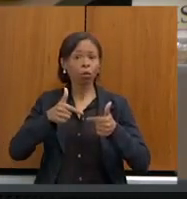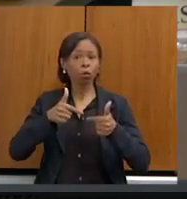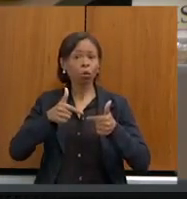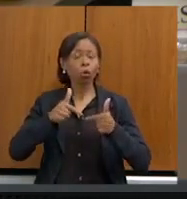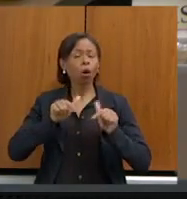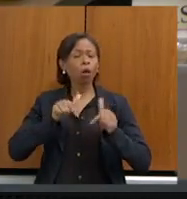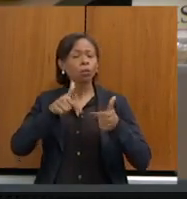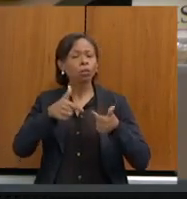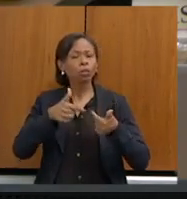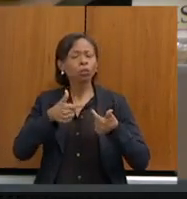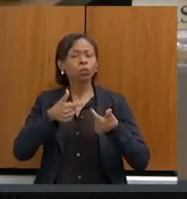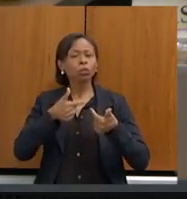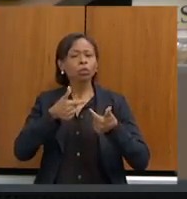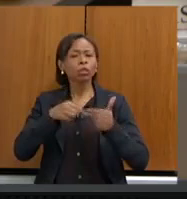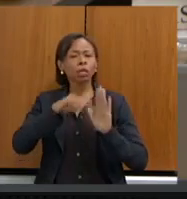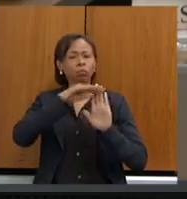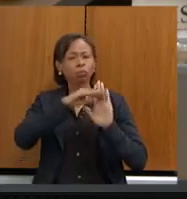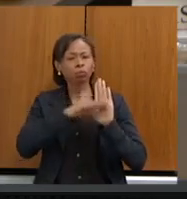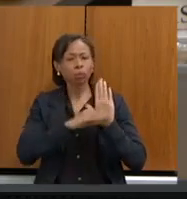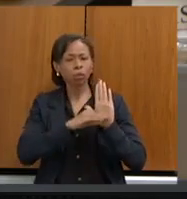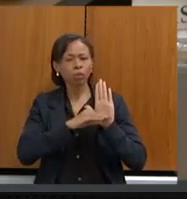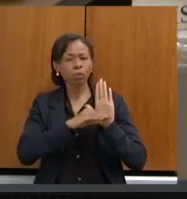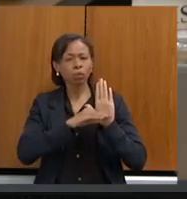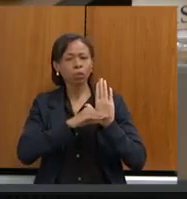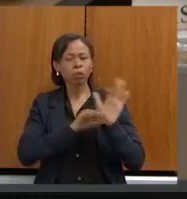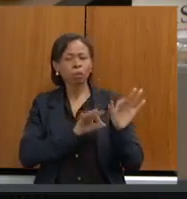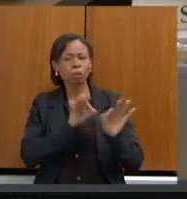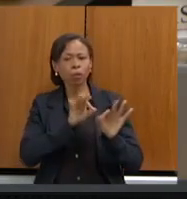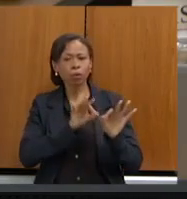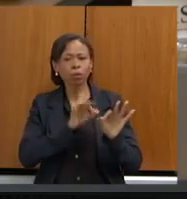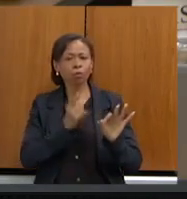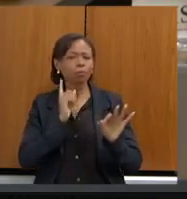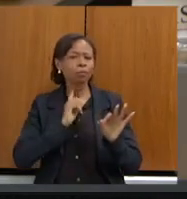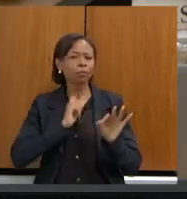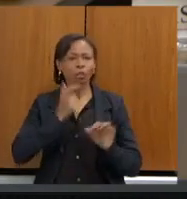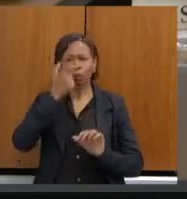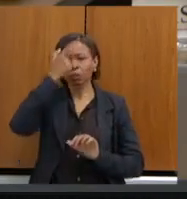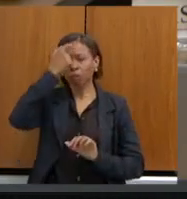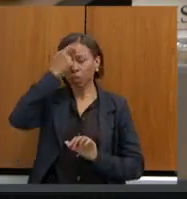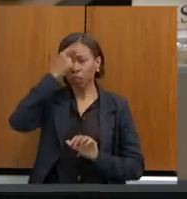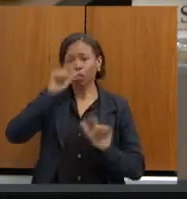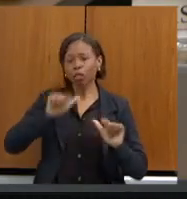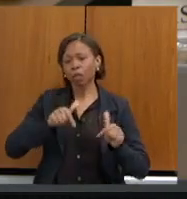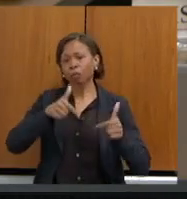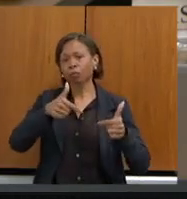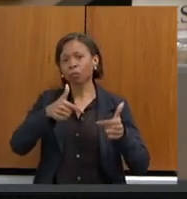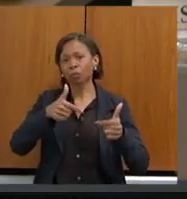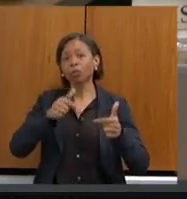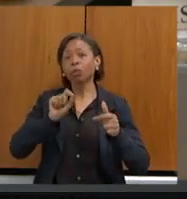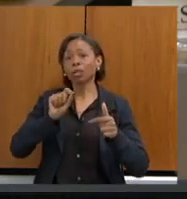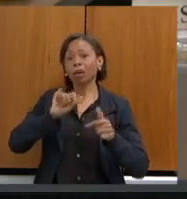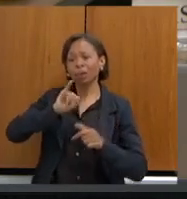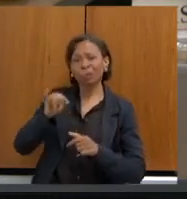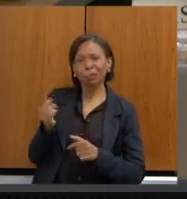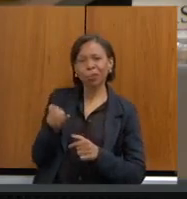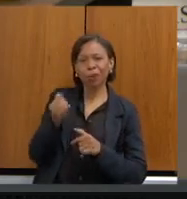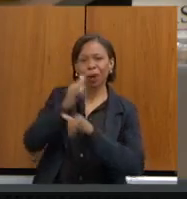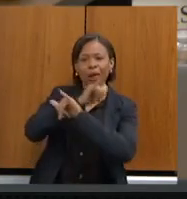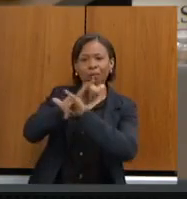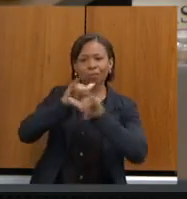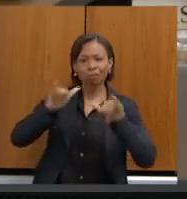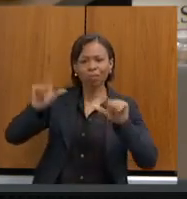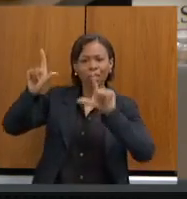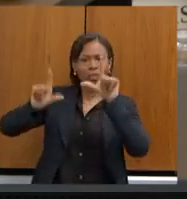atuação na do programa Minas consciente ela também de conscientização não é ontem a gente usou a mídia para orientar a nossa